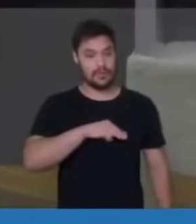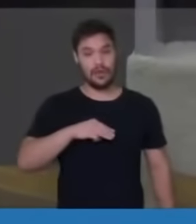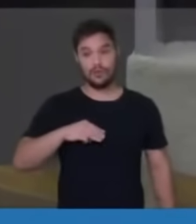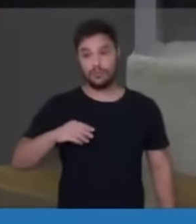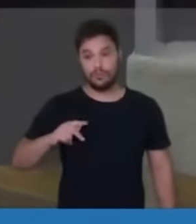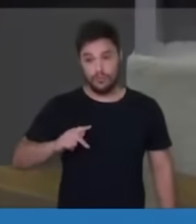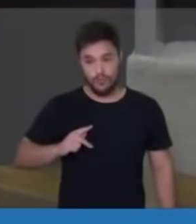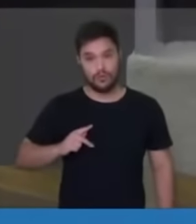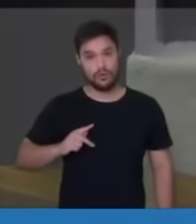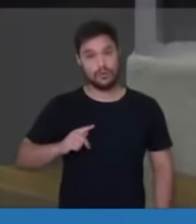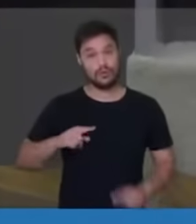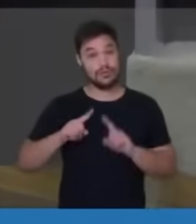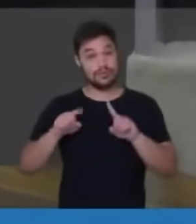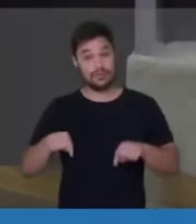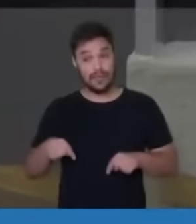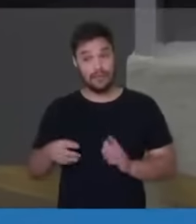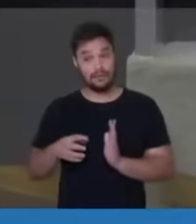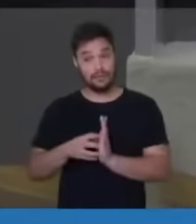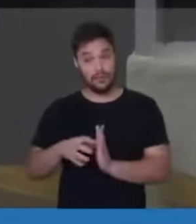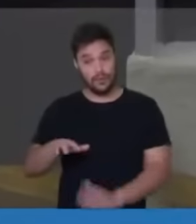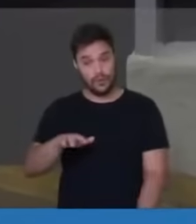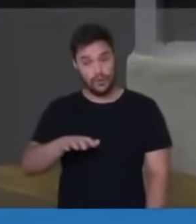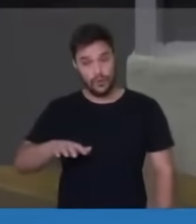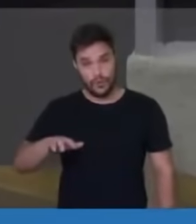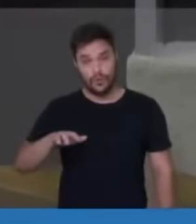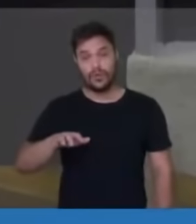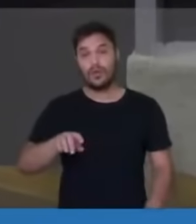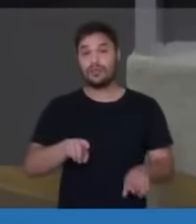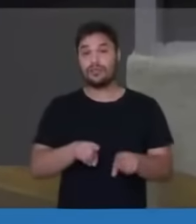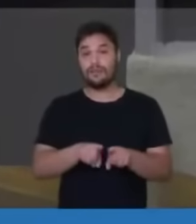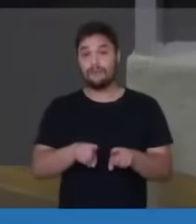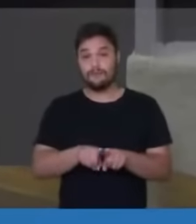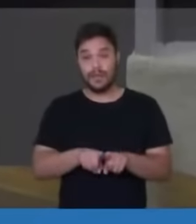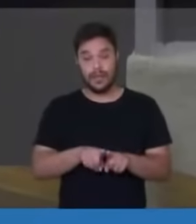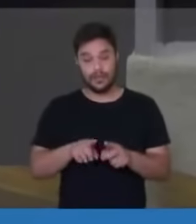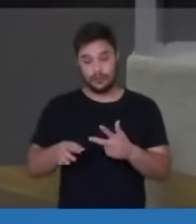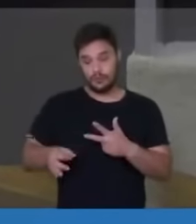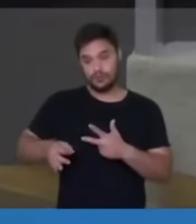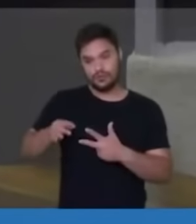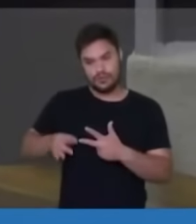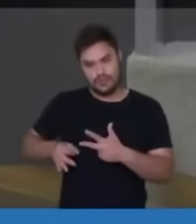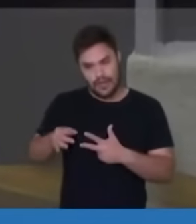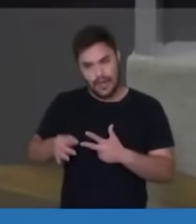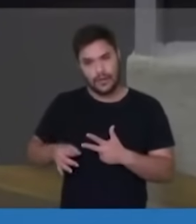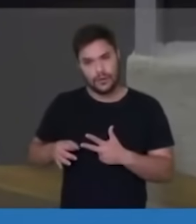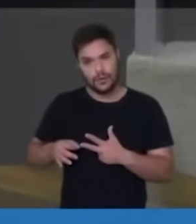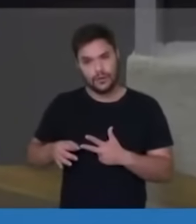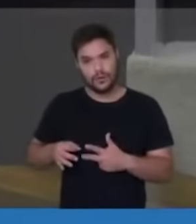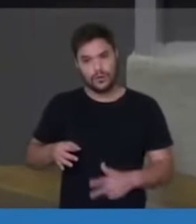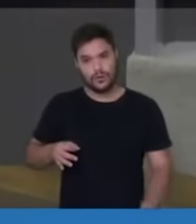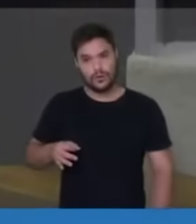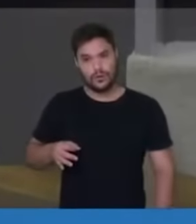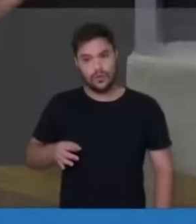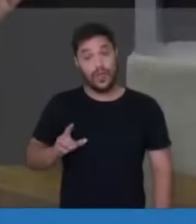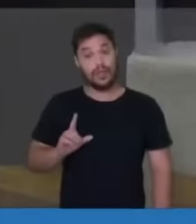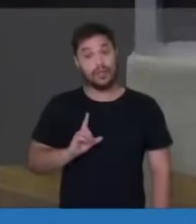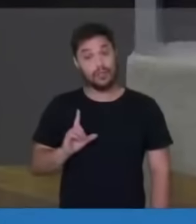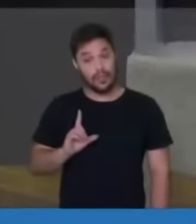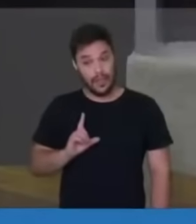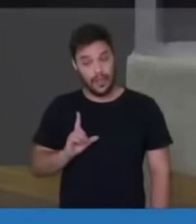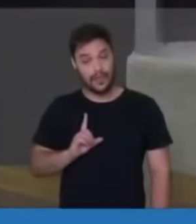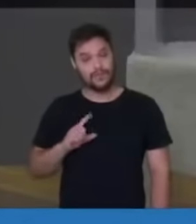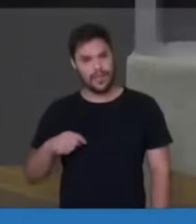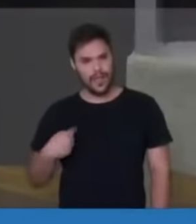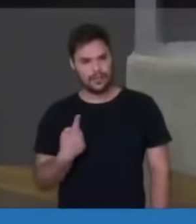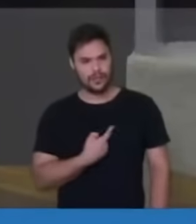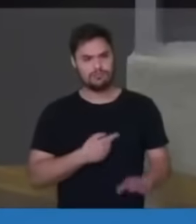e servidoras do Ministério Público, como servidores e servidoras do judiciário, a partir de um processo que nós